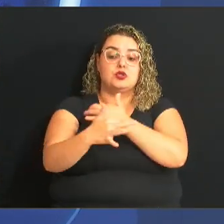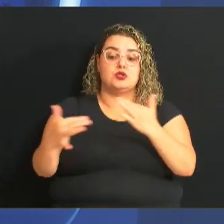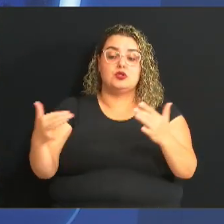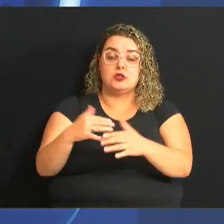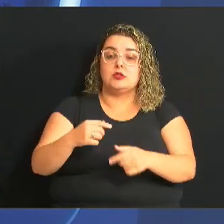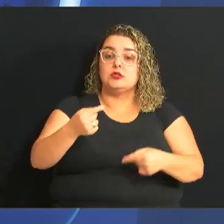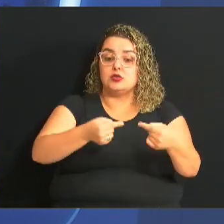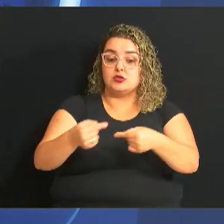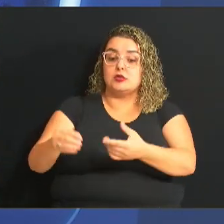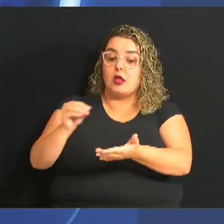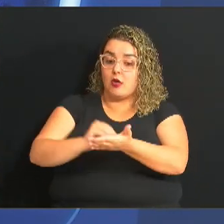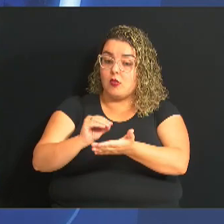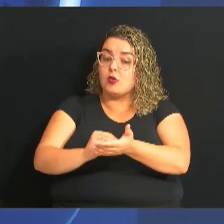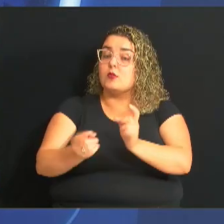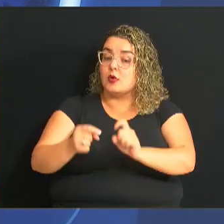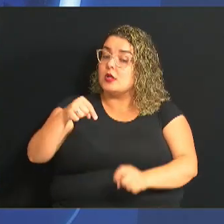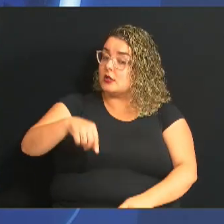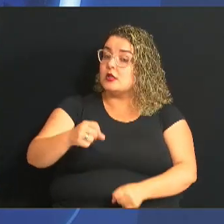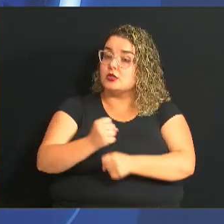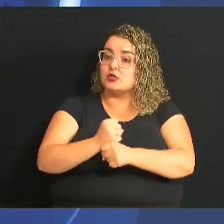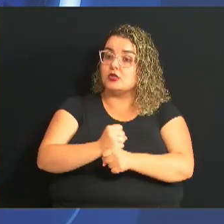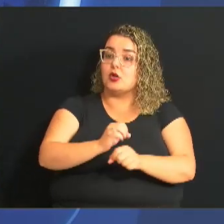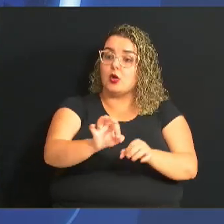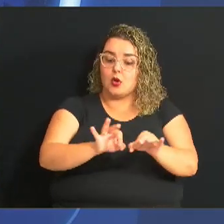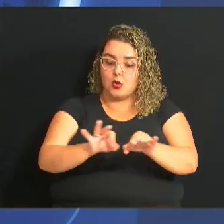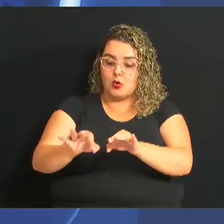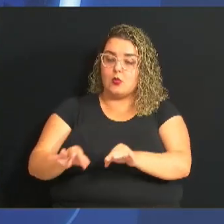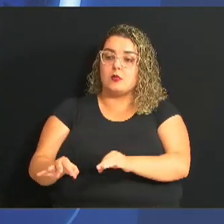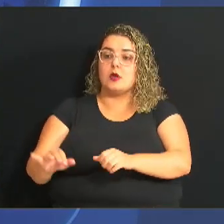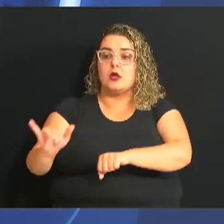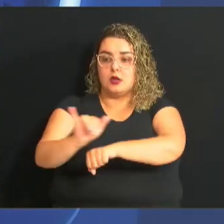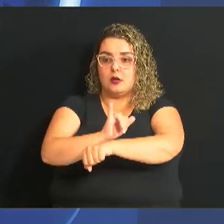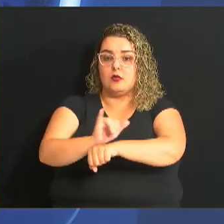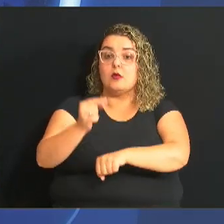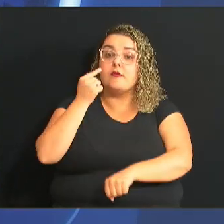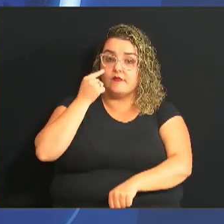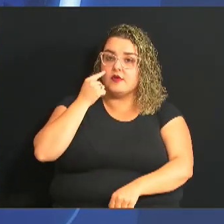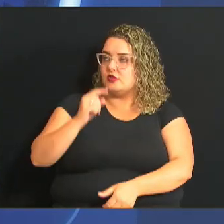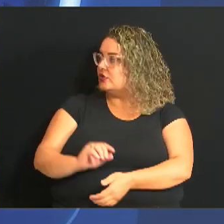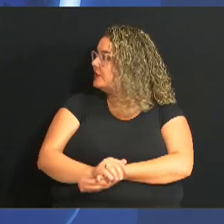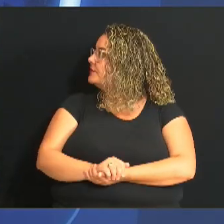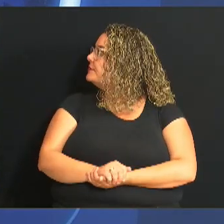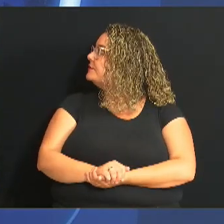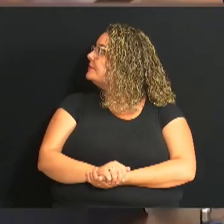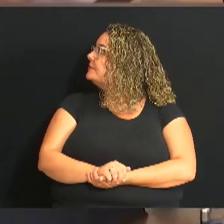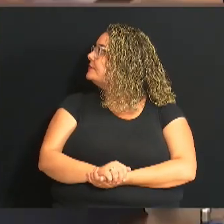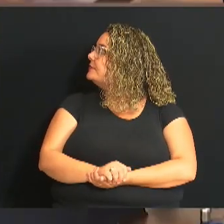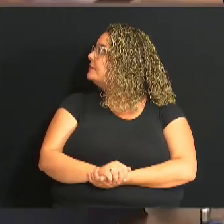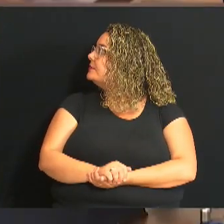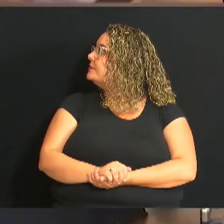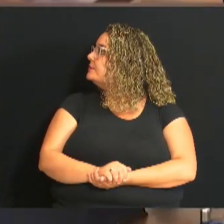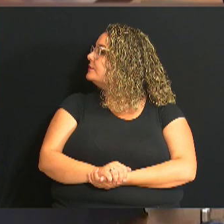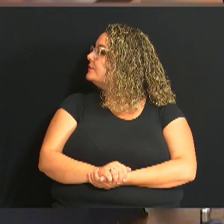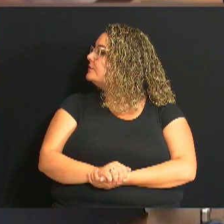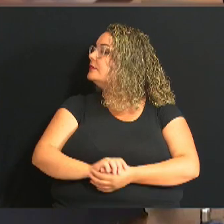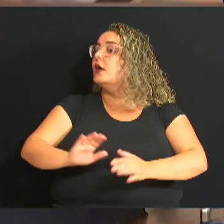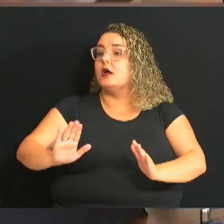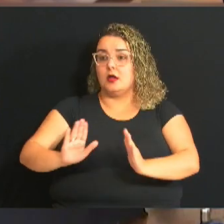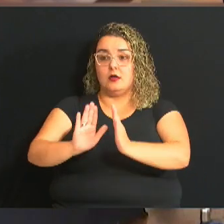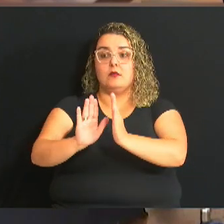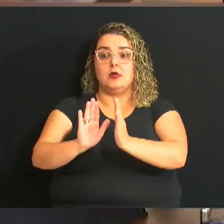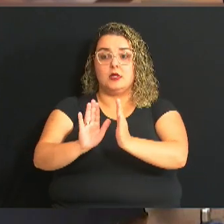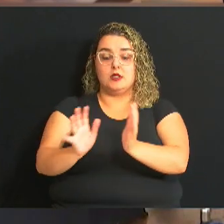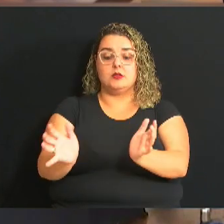última reunião deste ano planejamento estratégico. Confira. A Frente Parlamentar